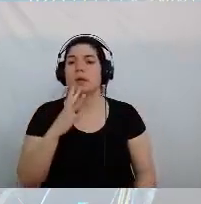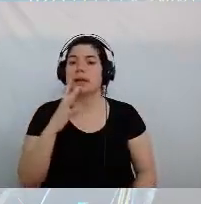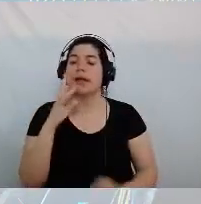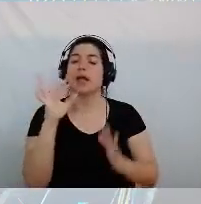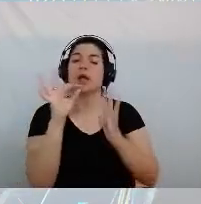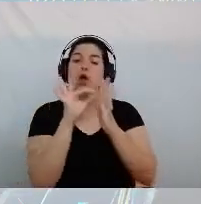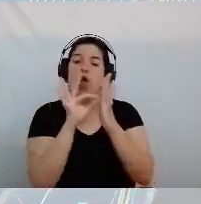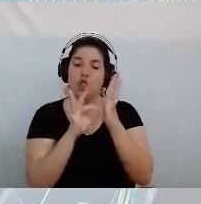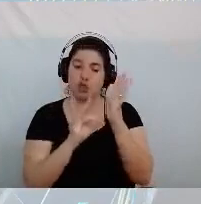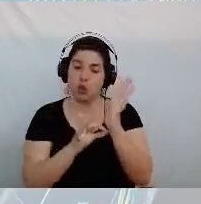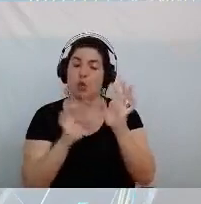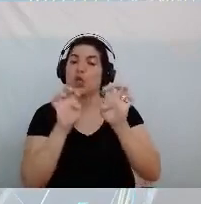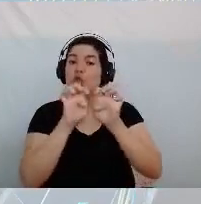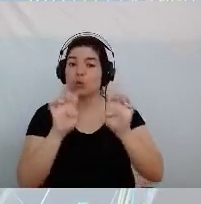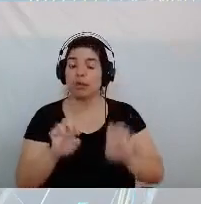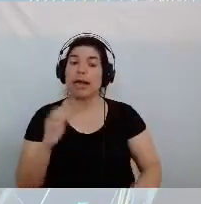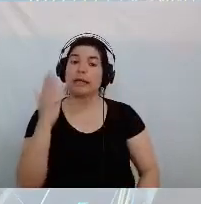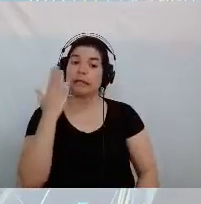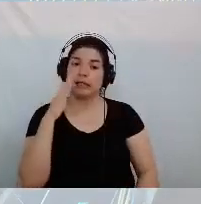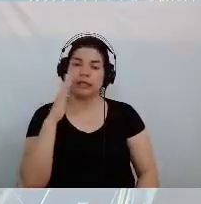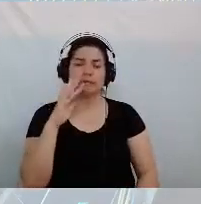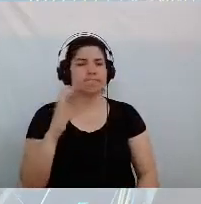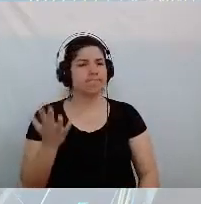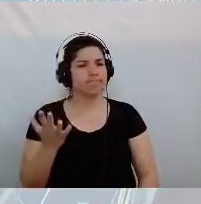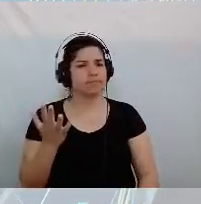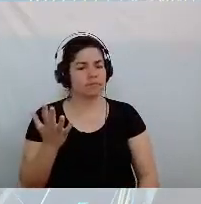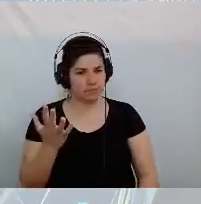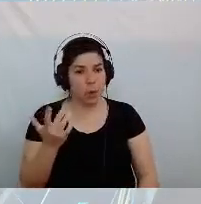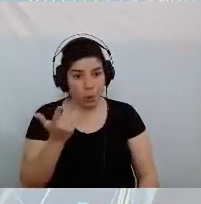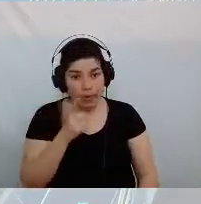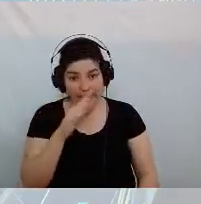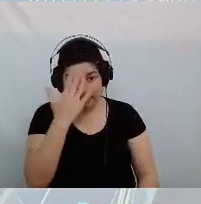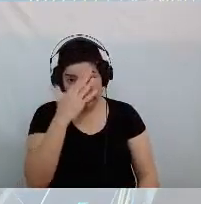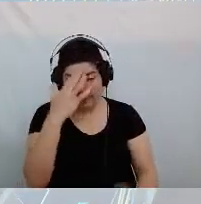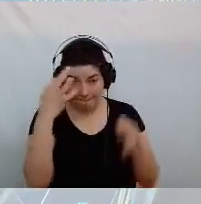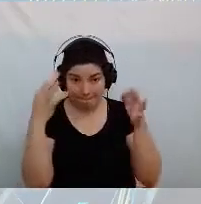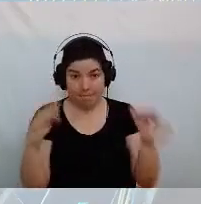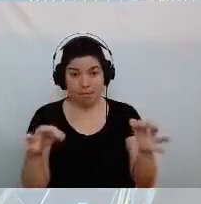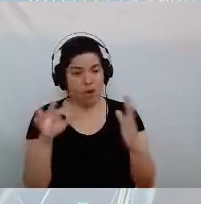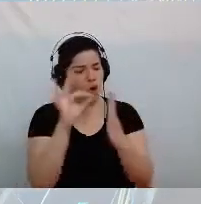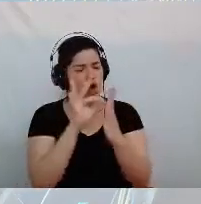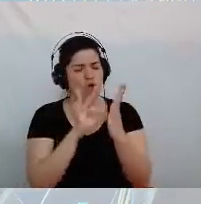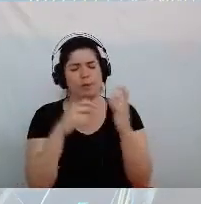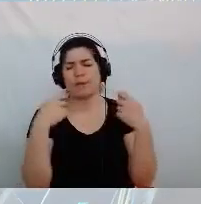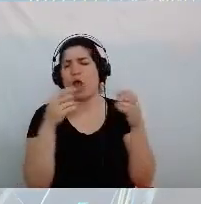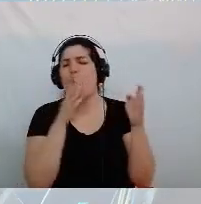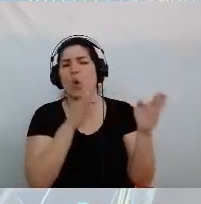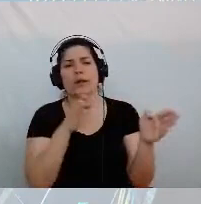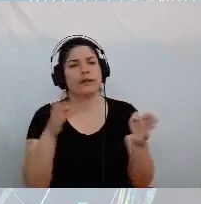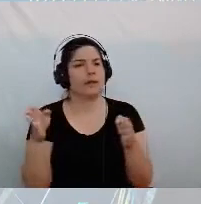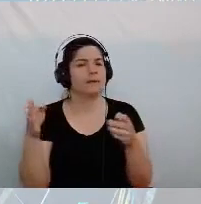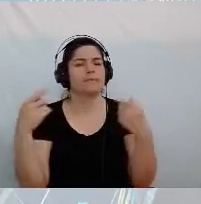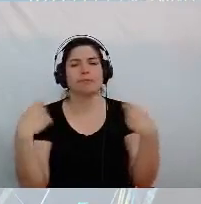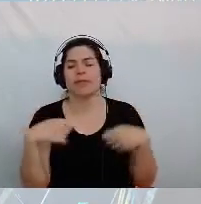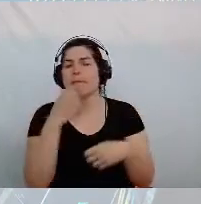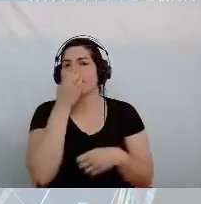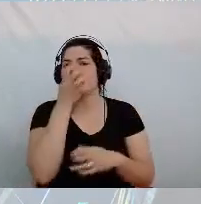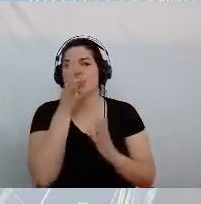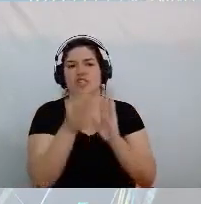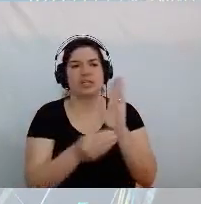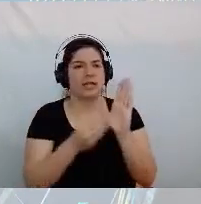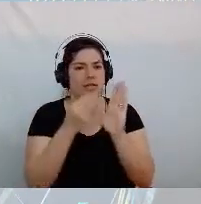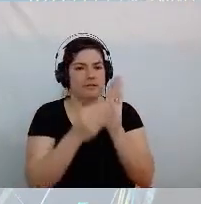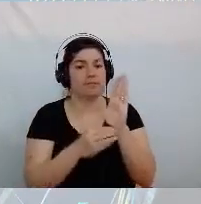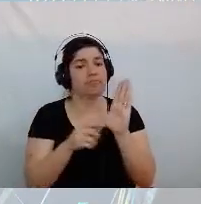compreender a estrutura de código para compreender bem uma estrutura de código cara o código tem que tá bem organizado isso demanda bom design para você eventualmente